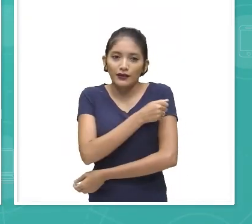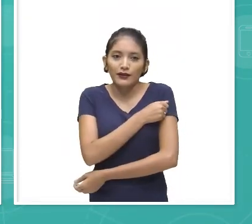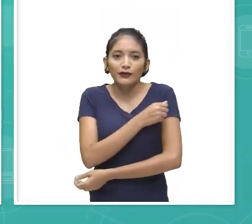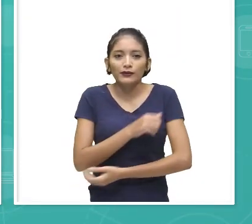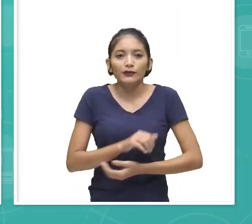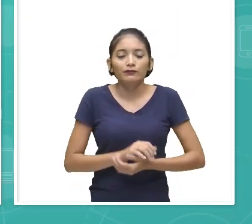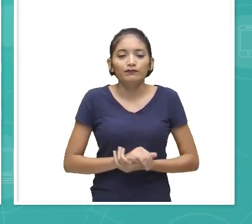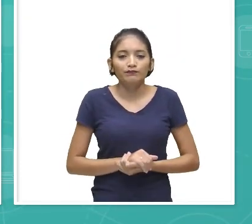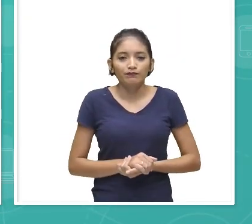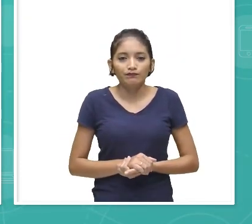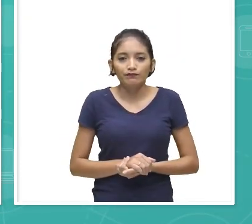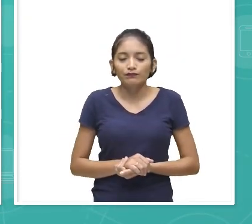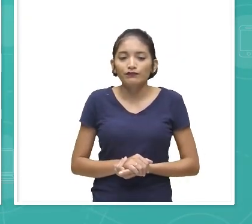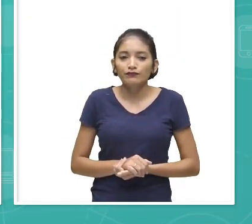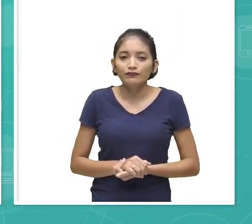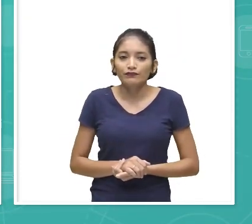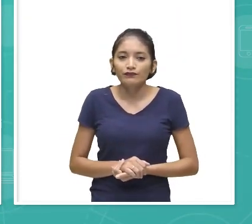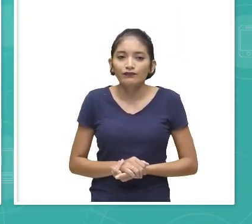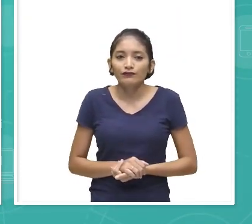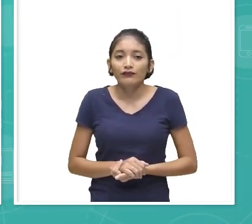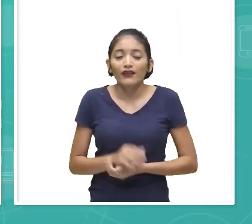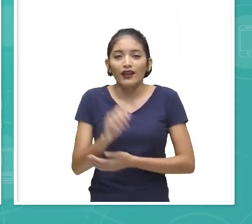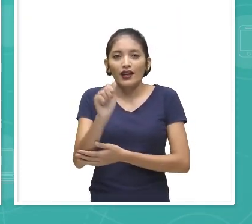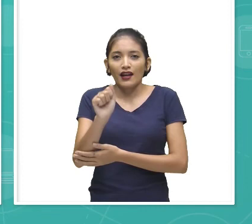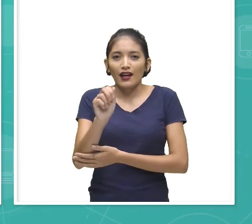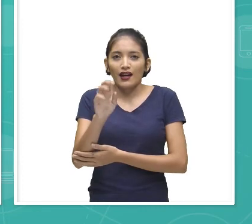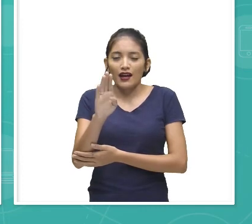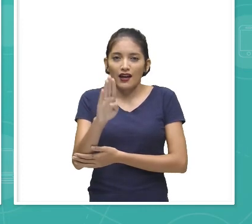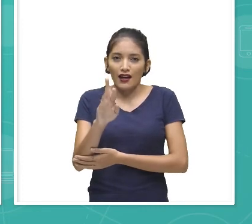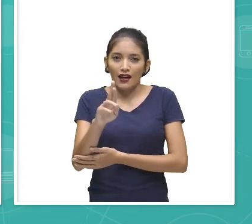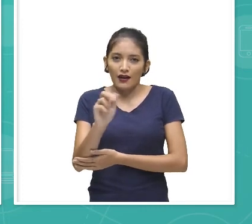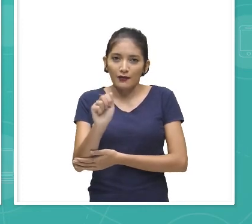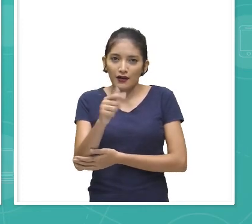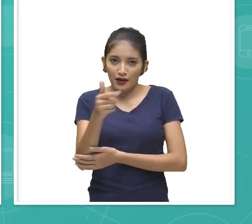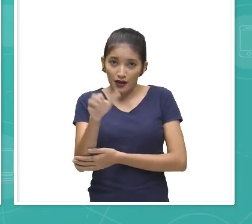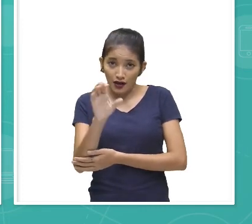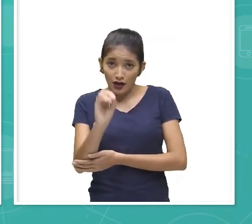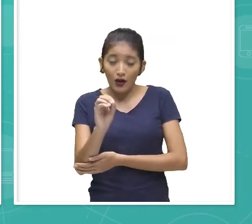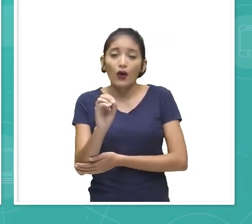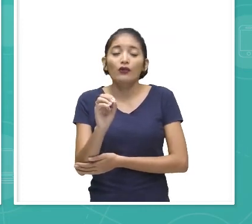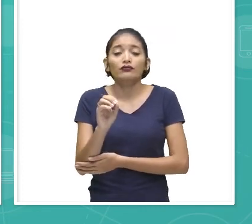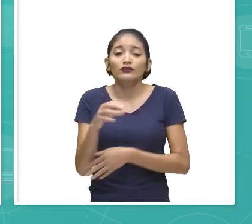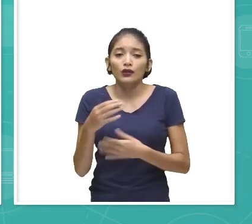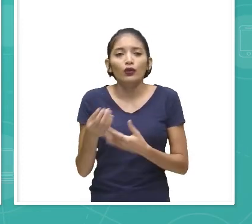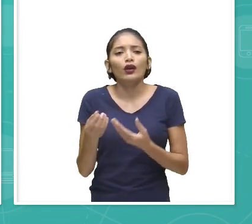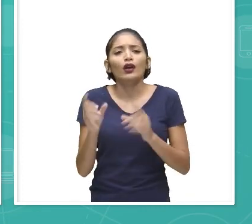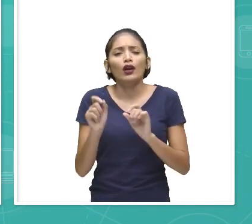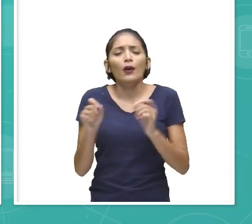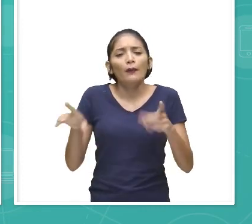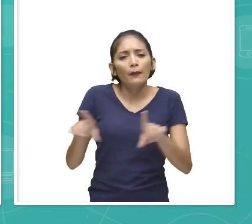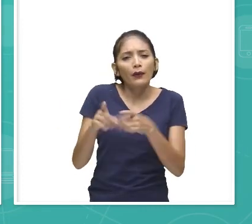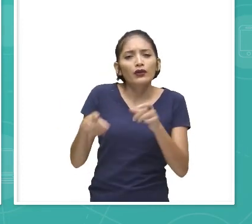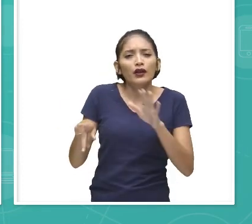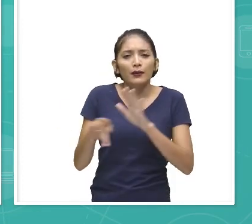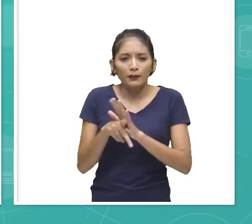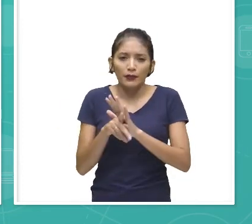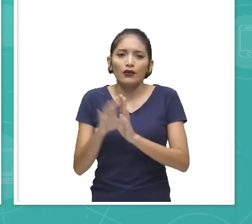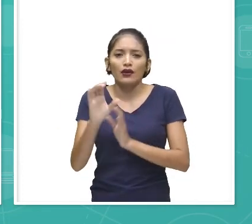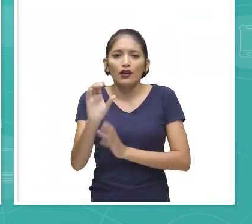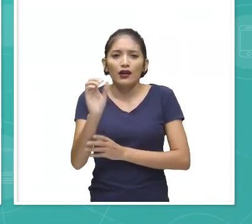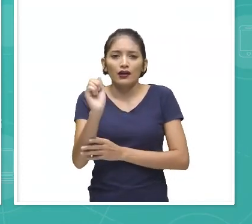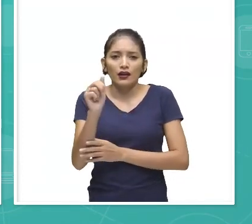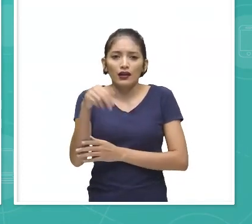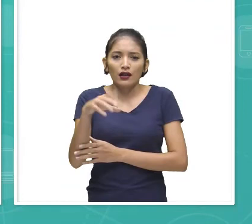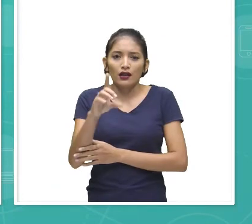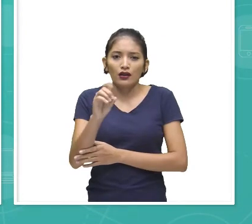que responderam. Opa, o Abraão Ribeiro colocou ali. Música de candomblé, comida como vatapá